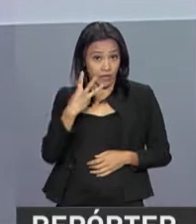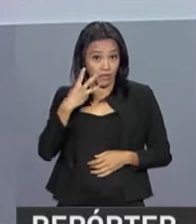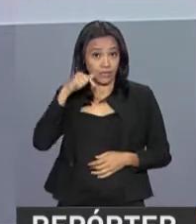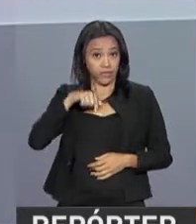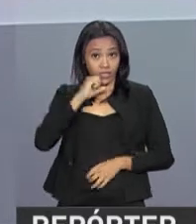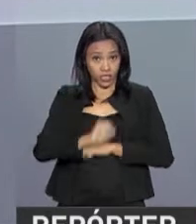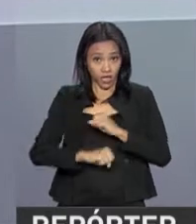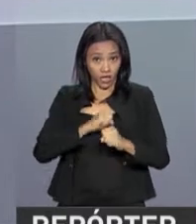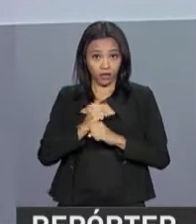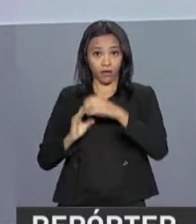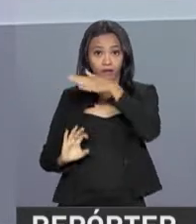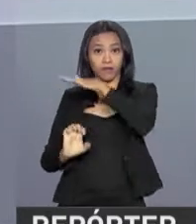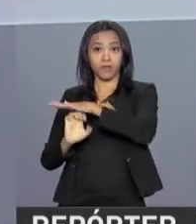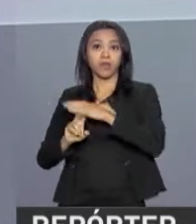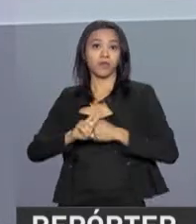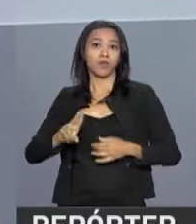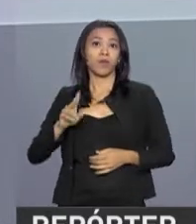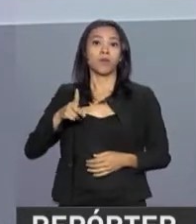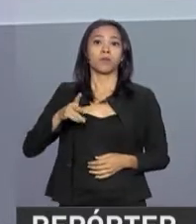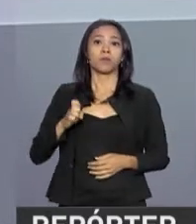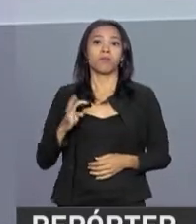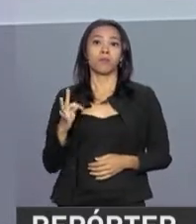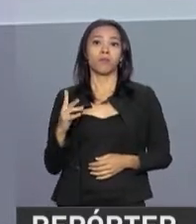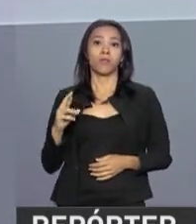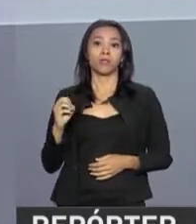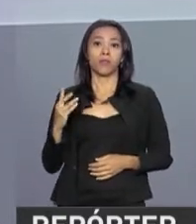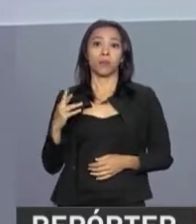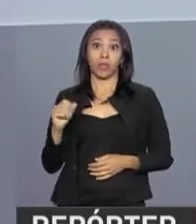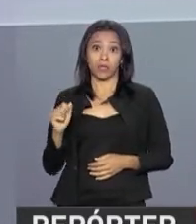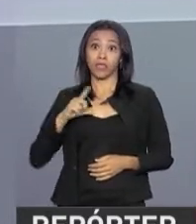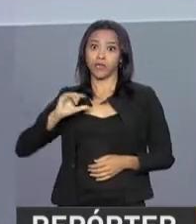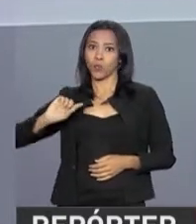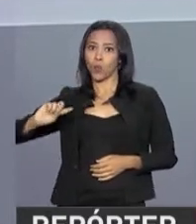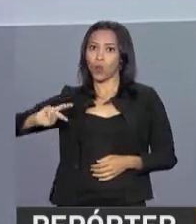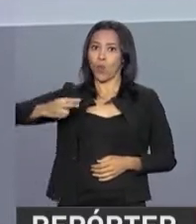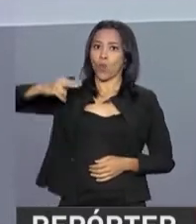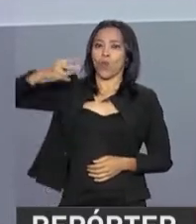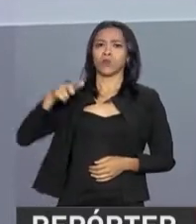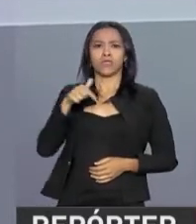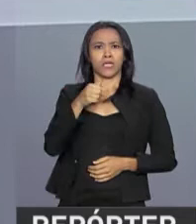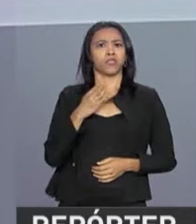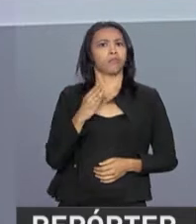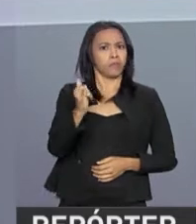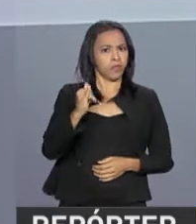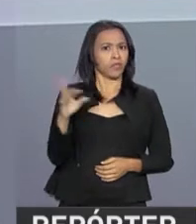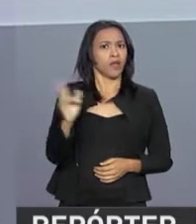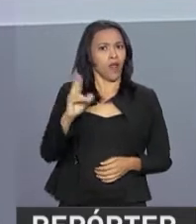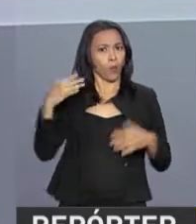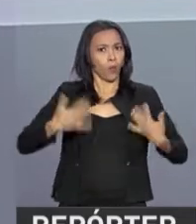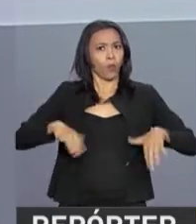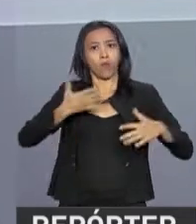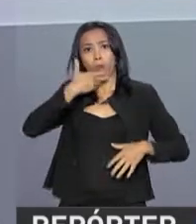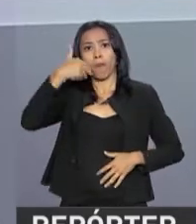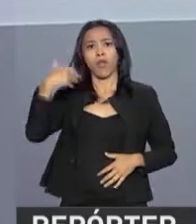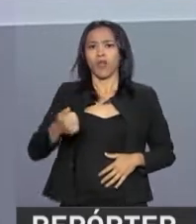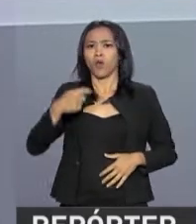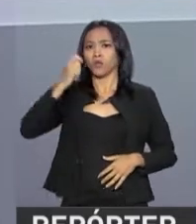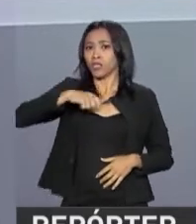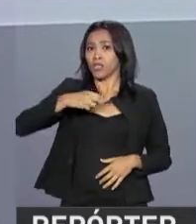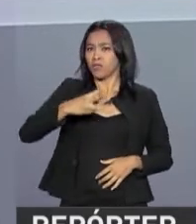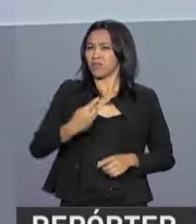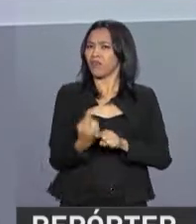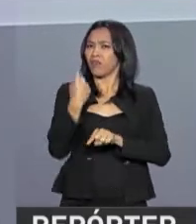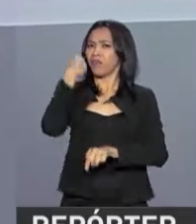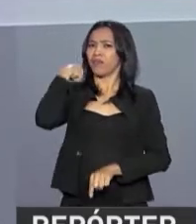a Petrobras registrou lucro de quase 7 bilhões de reais. Foi o melhor resultado para um trimestre desde o início de